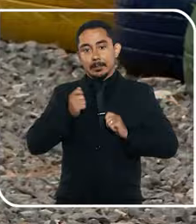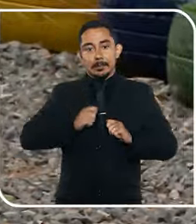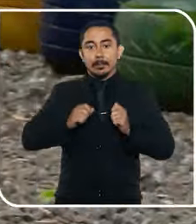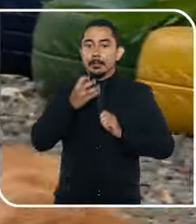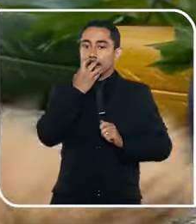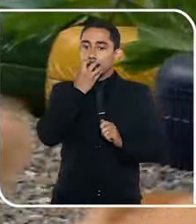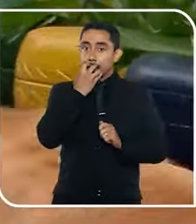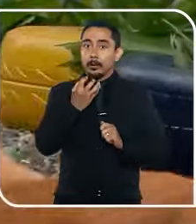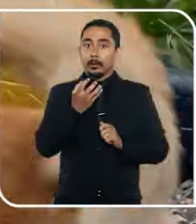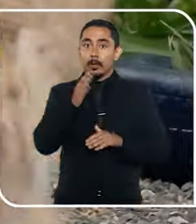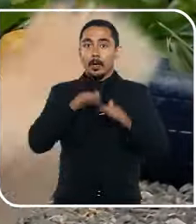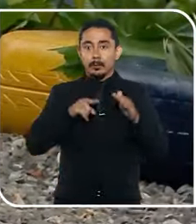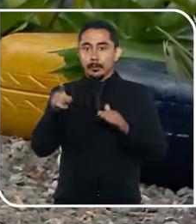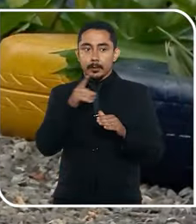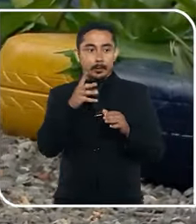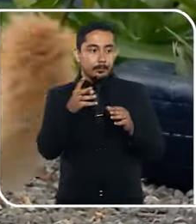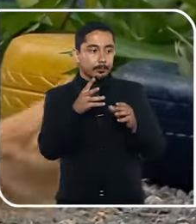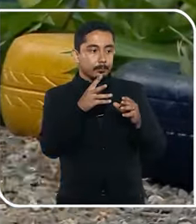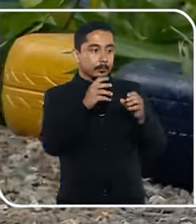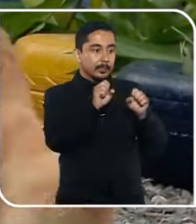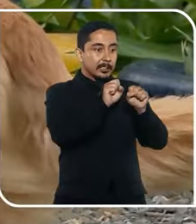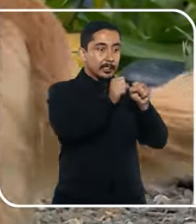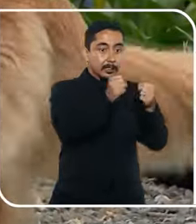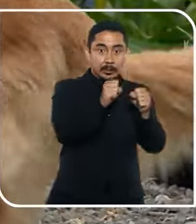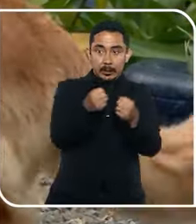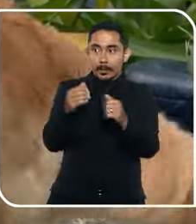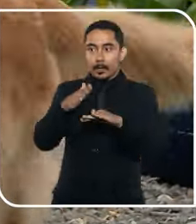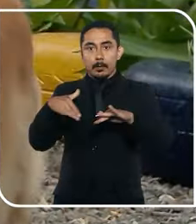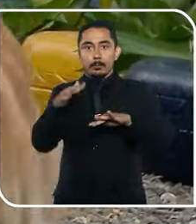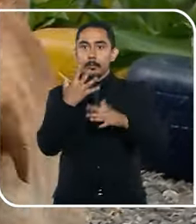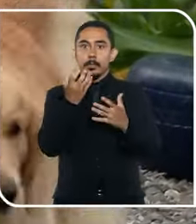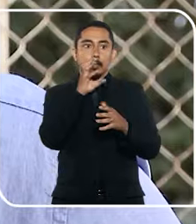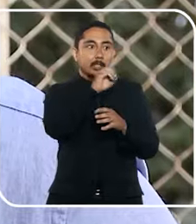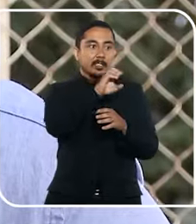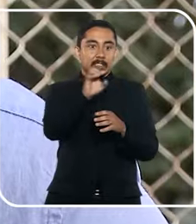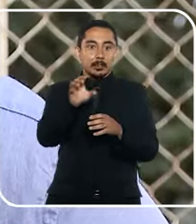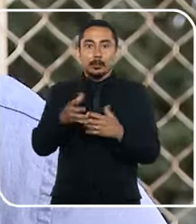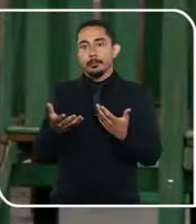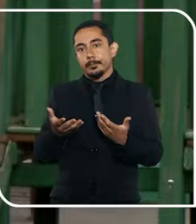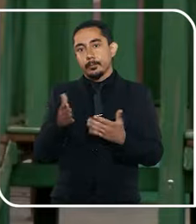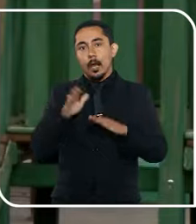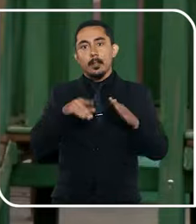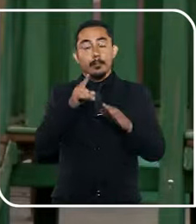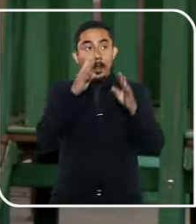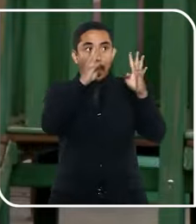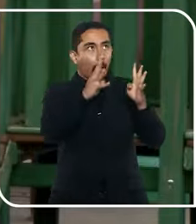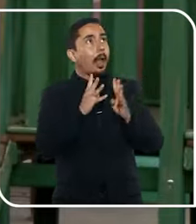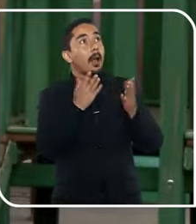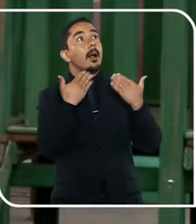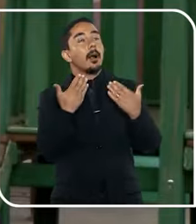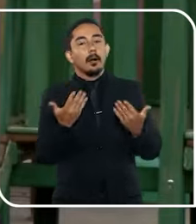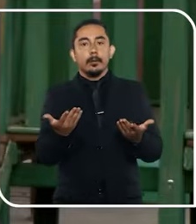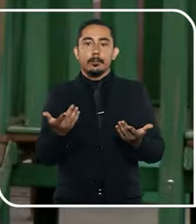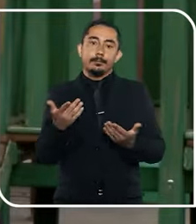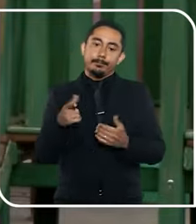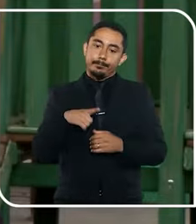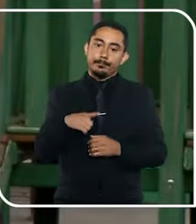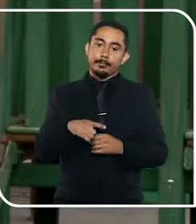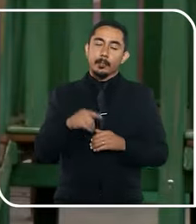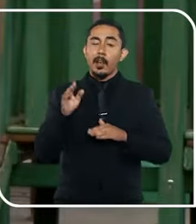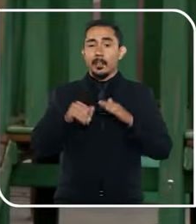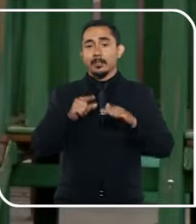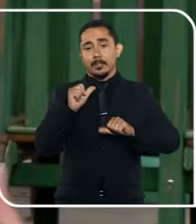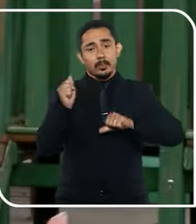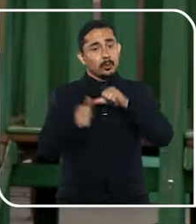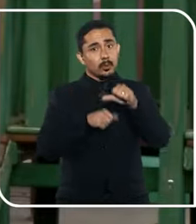mais ansioso, às vezes acaba destruindo alguma coisa que não era o habitual antes, né? Às vezes até para chamar atenção. Mas a